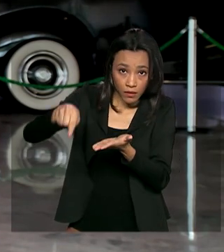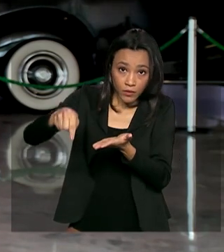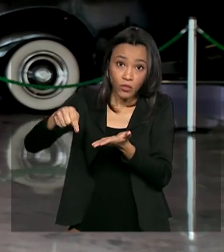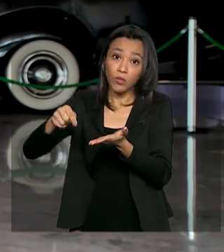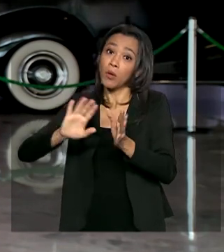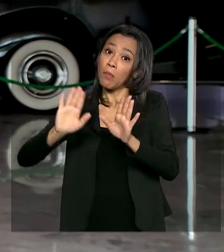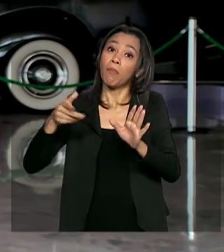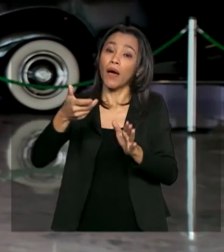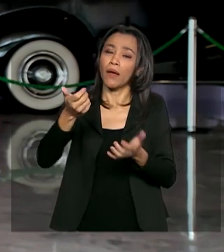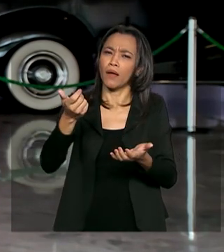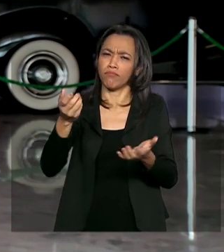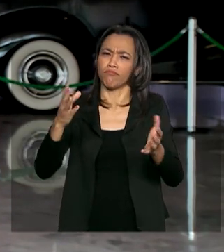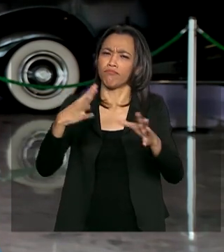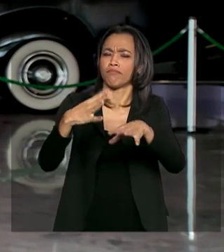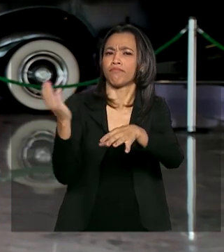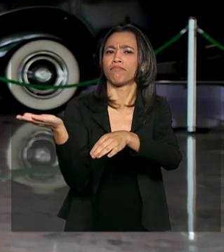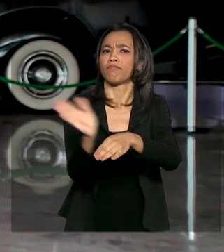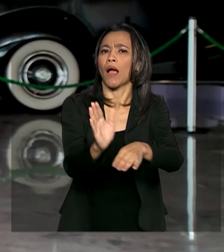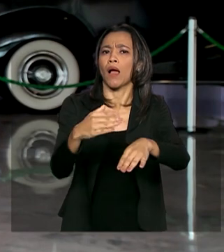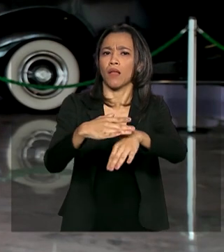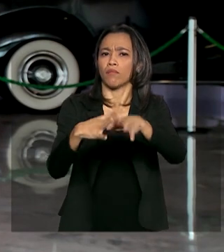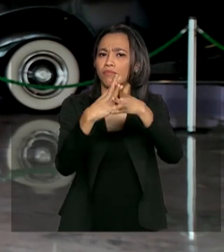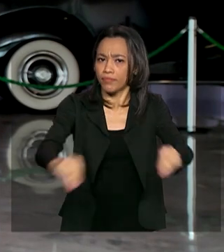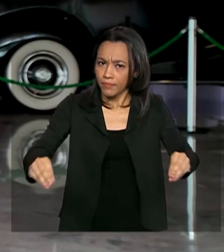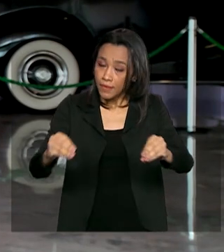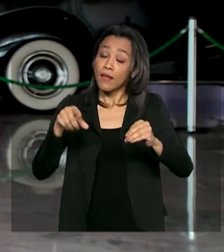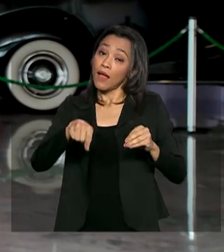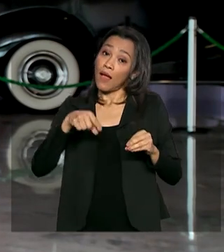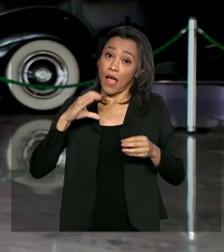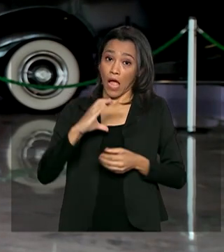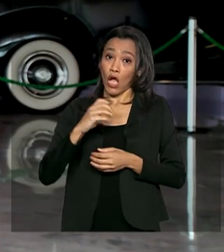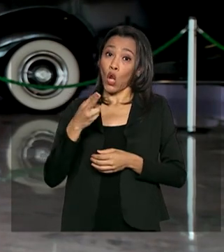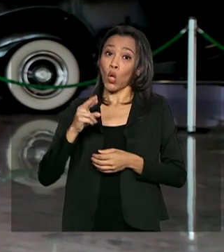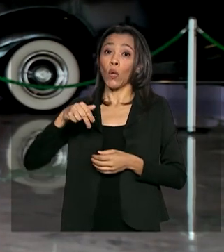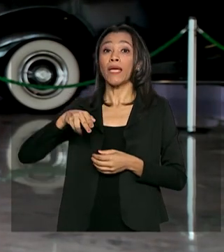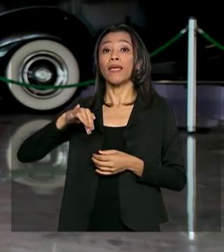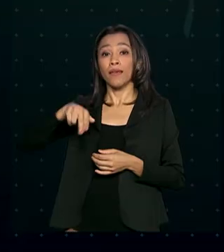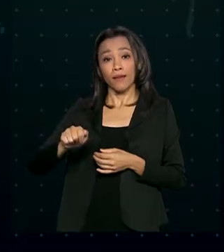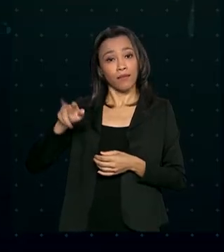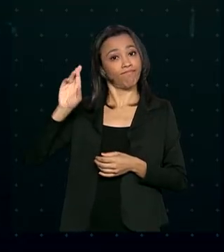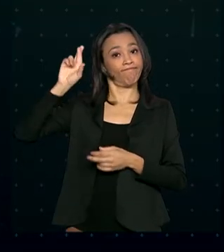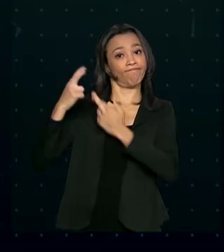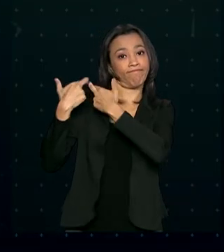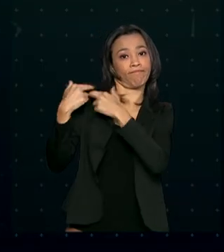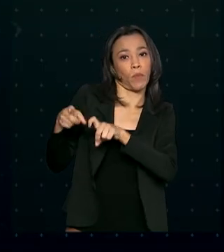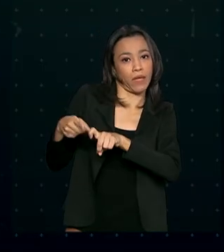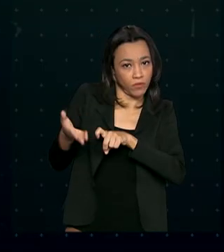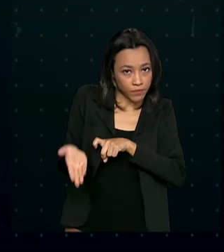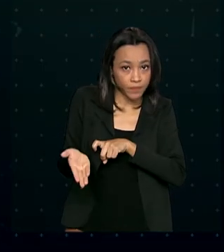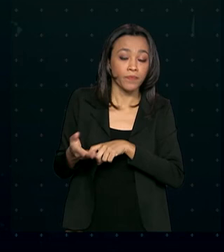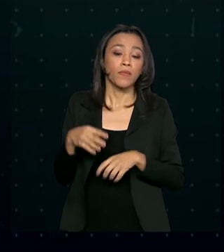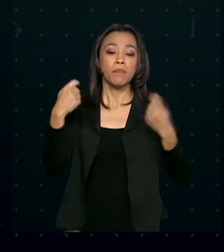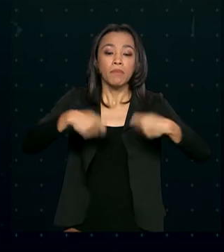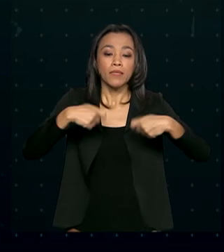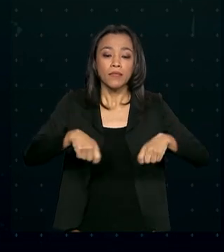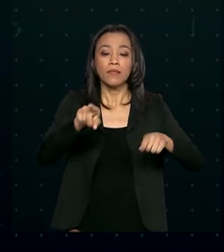para a Covid-19, a prescrição da cloroquina fica a critério do médico. Além disso, é necessária